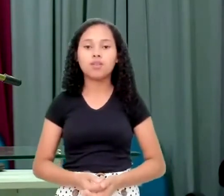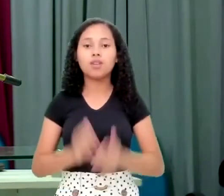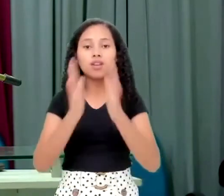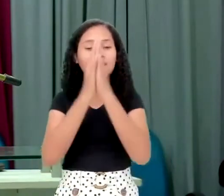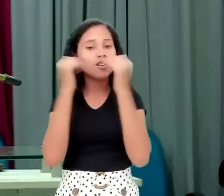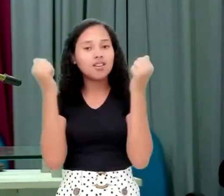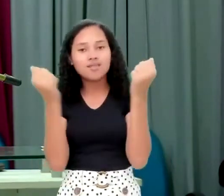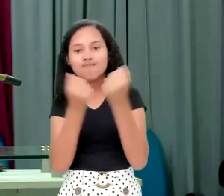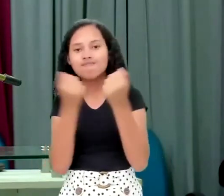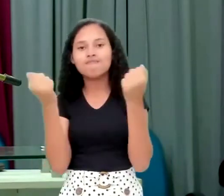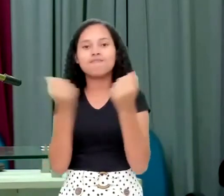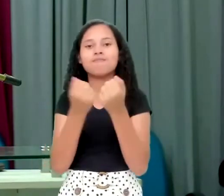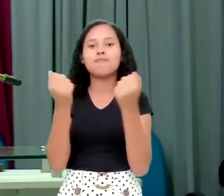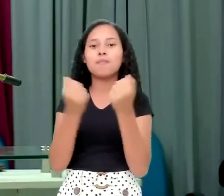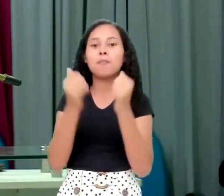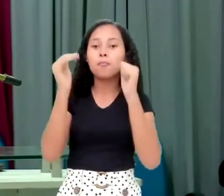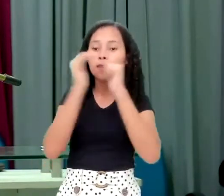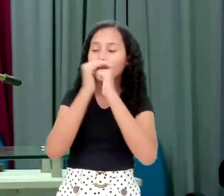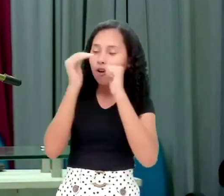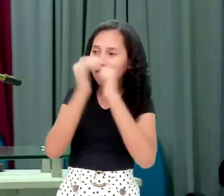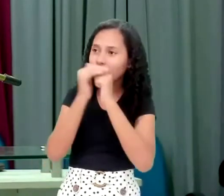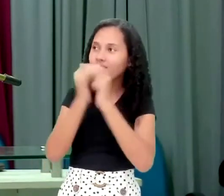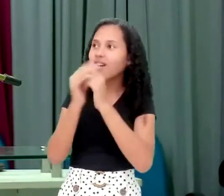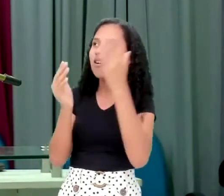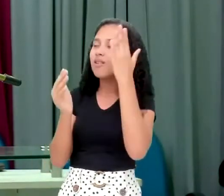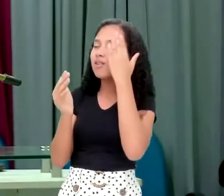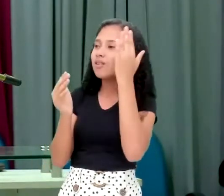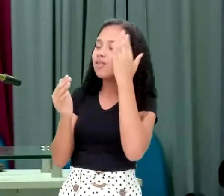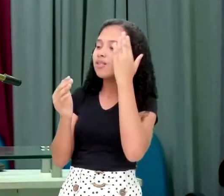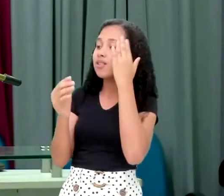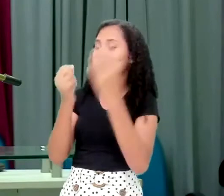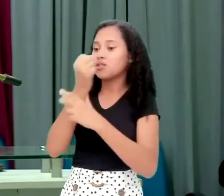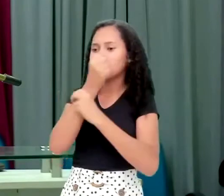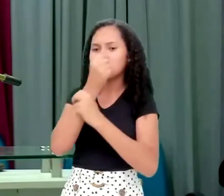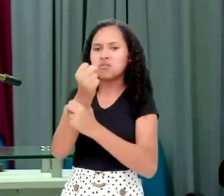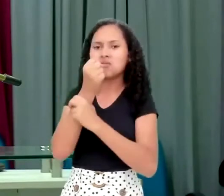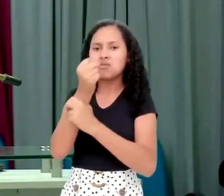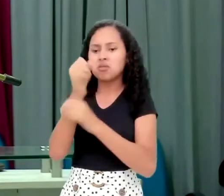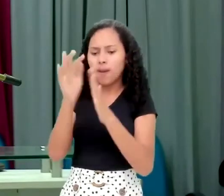Isto é orar com entendimento seguro na palavra de Deus.